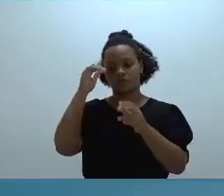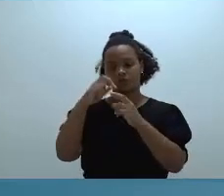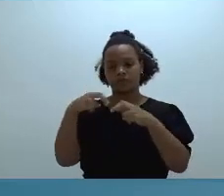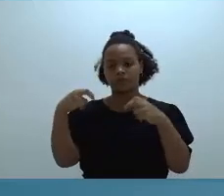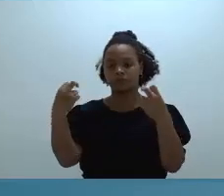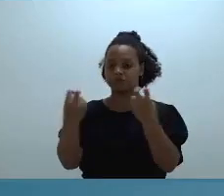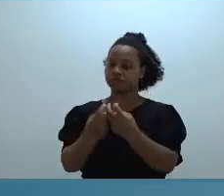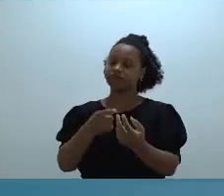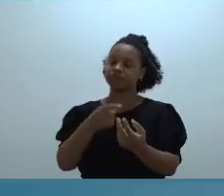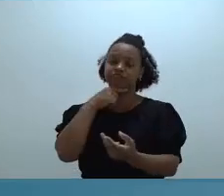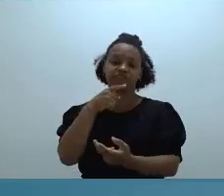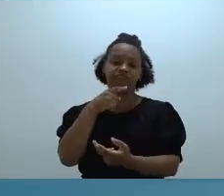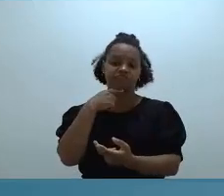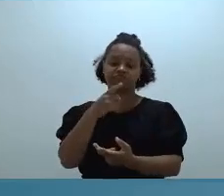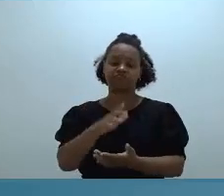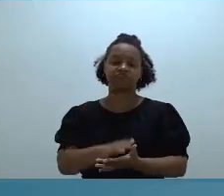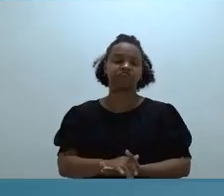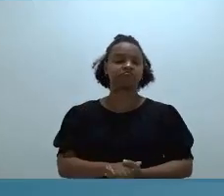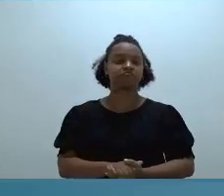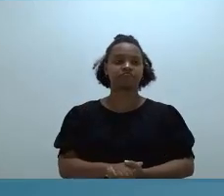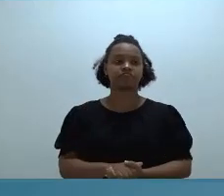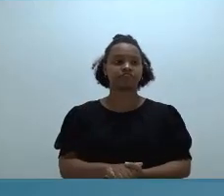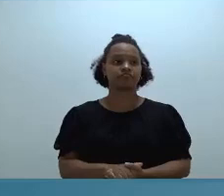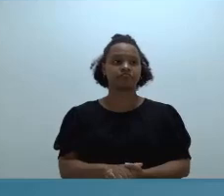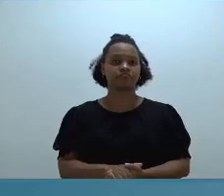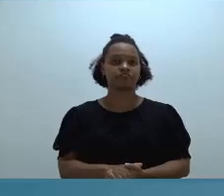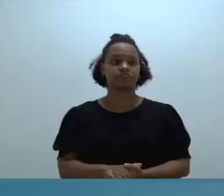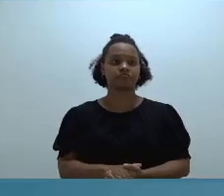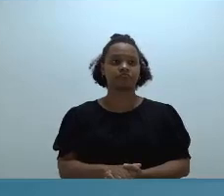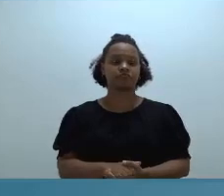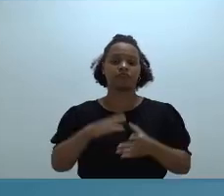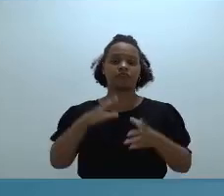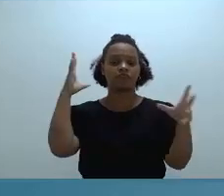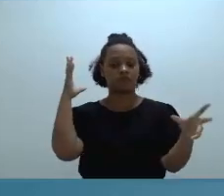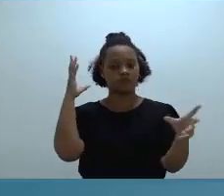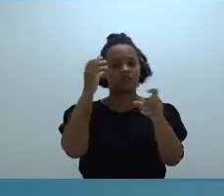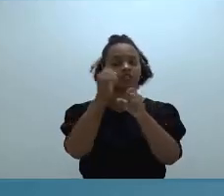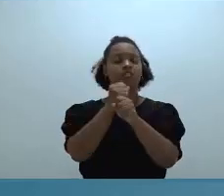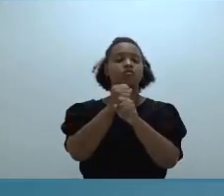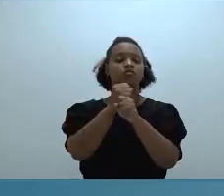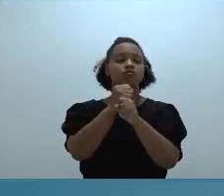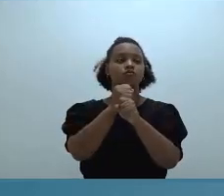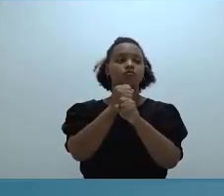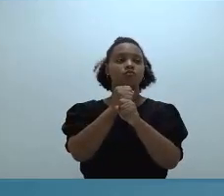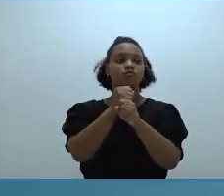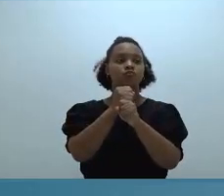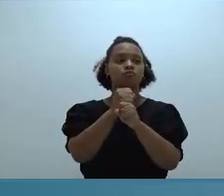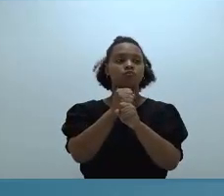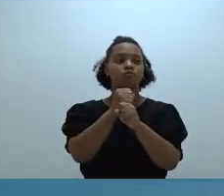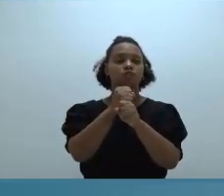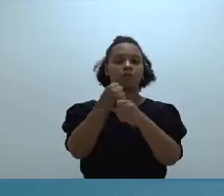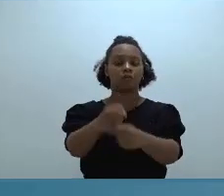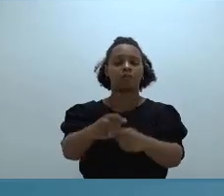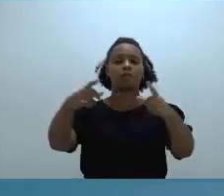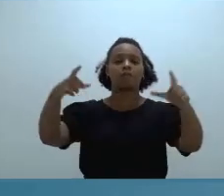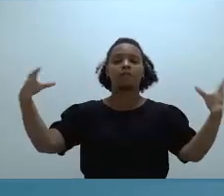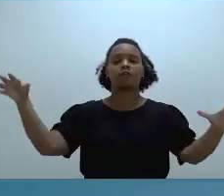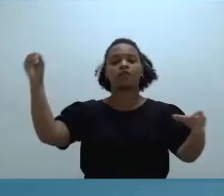Exatamente. Então, vamos programar o resultado por